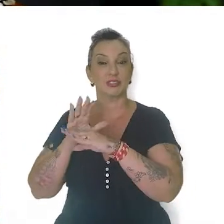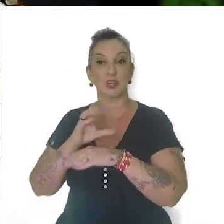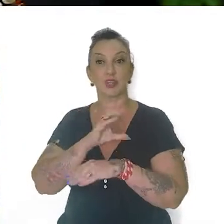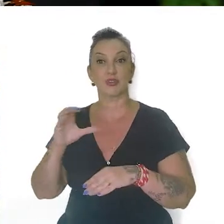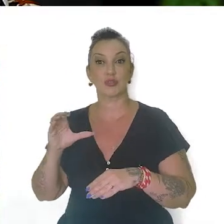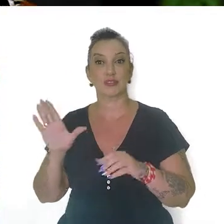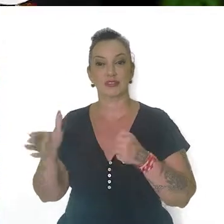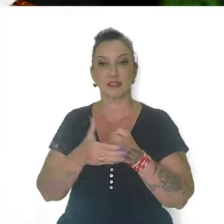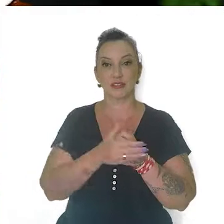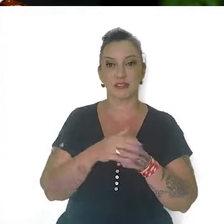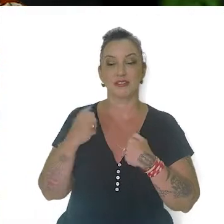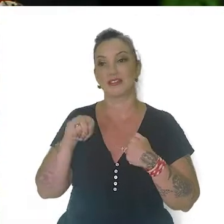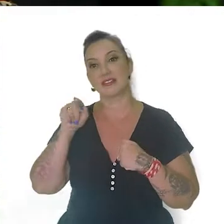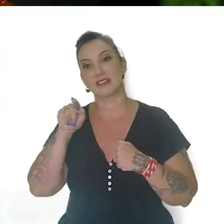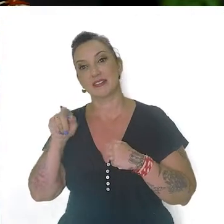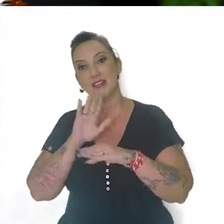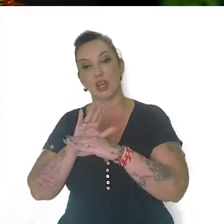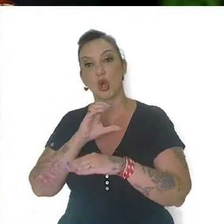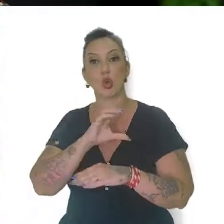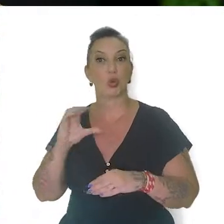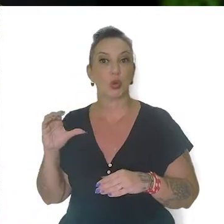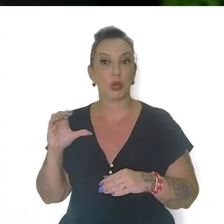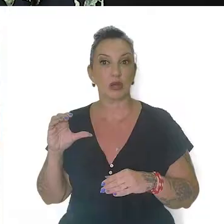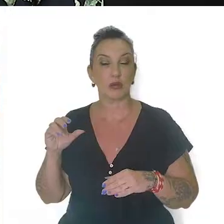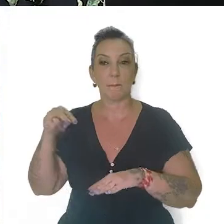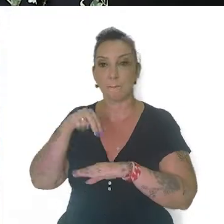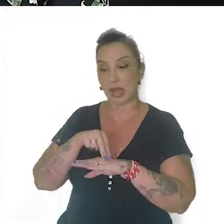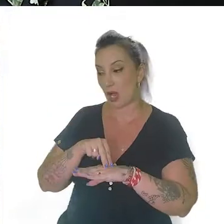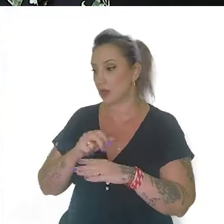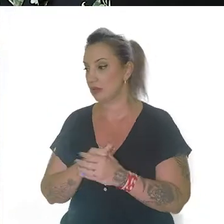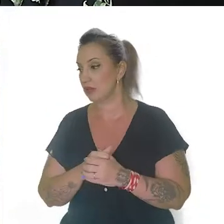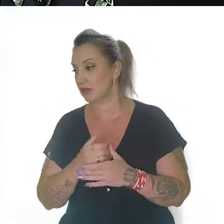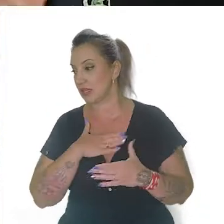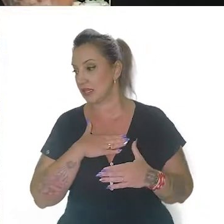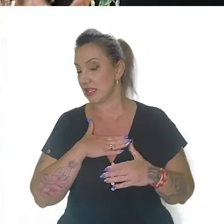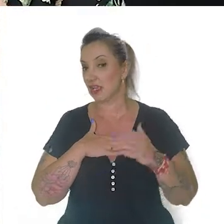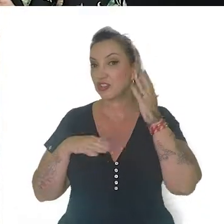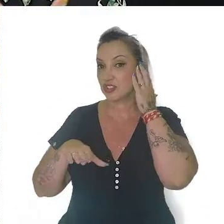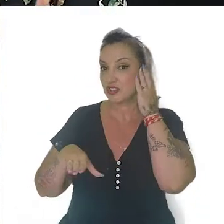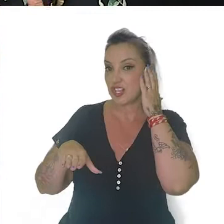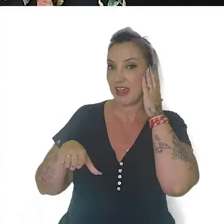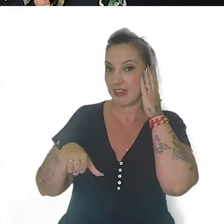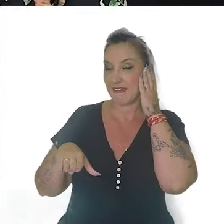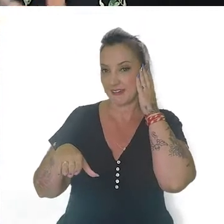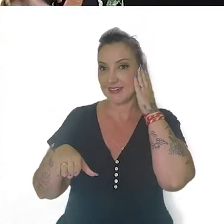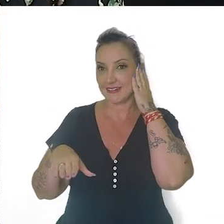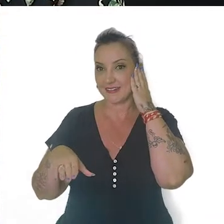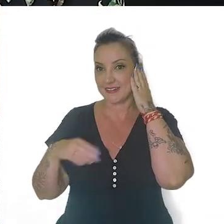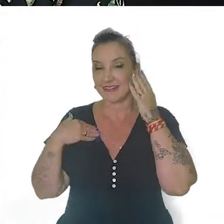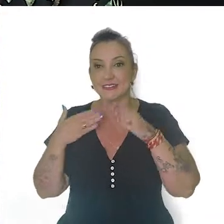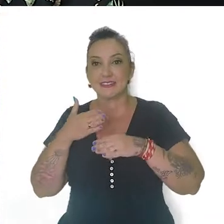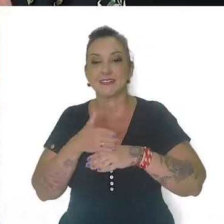na coordenação de backstage, a gente está precisando da sua ajuda na coordenação de palco. Então, assim, eu como DJ,